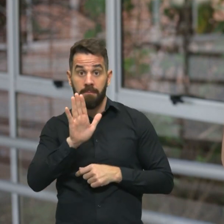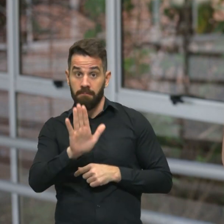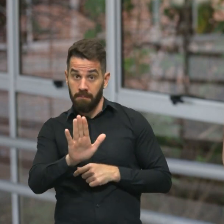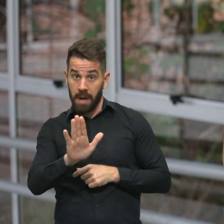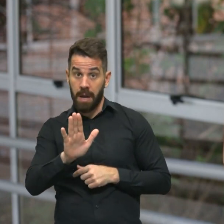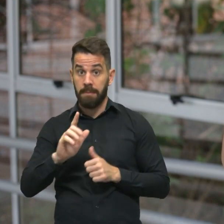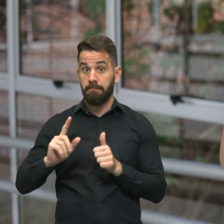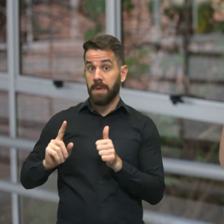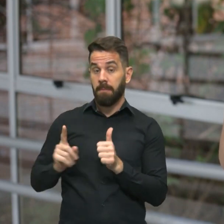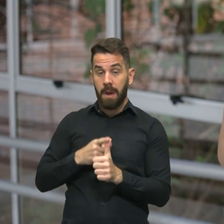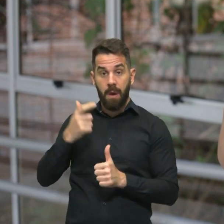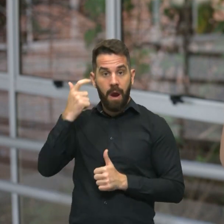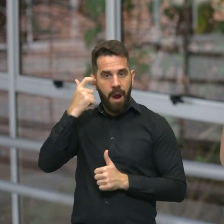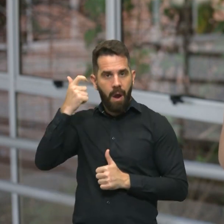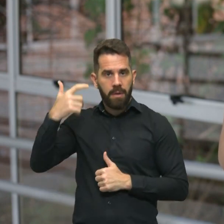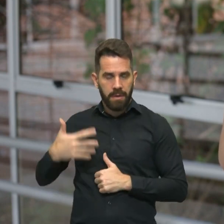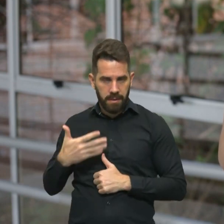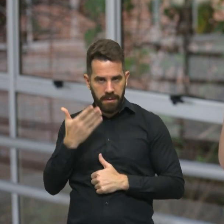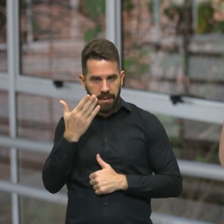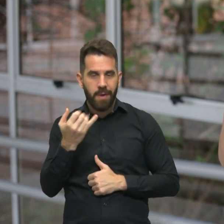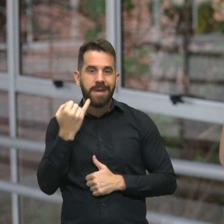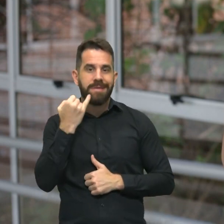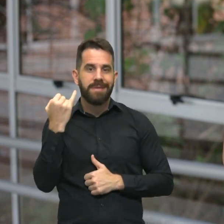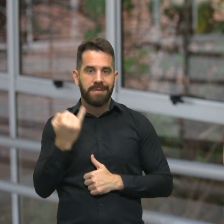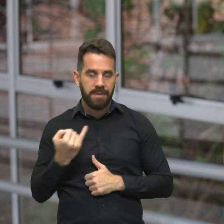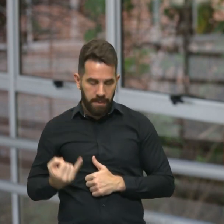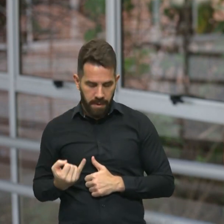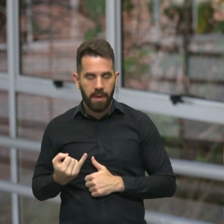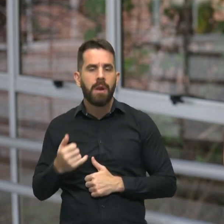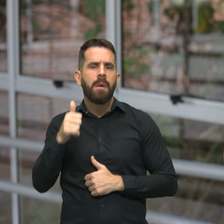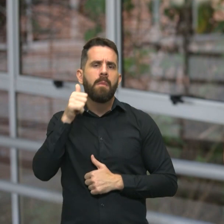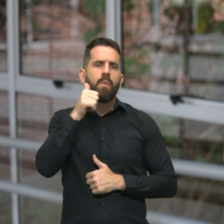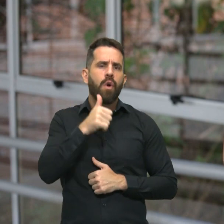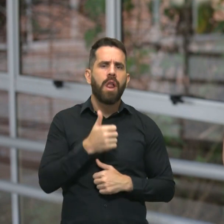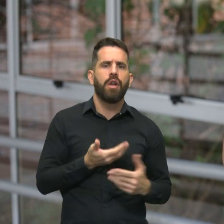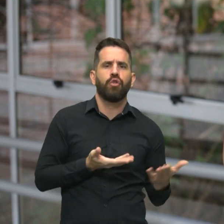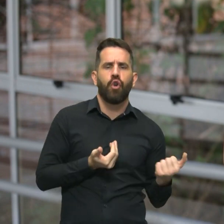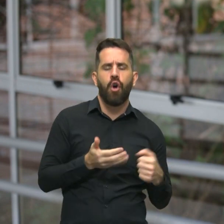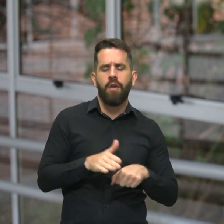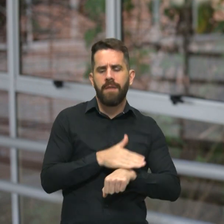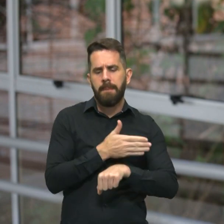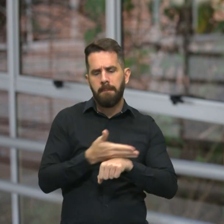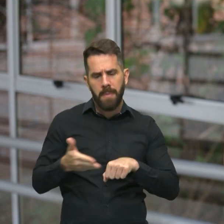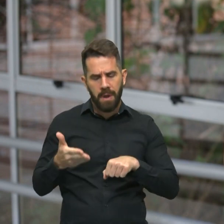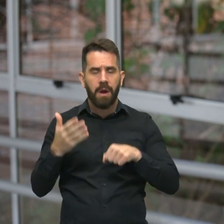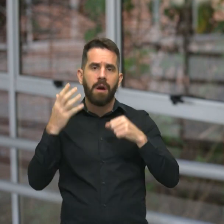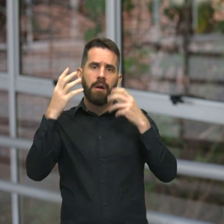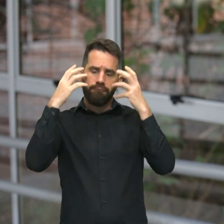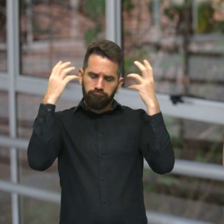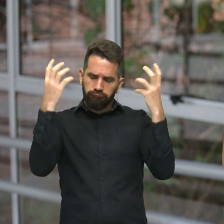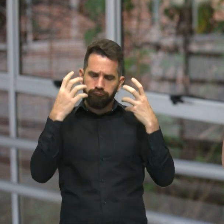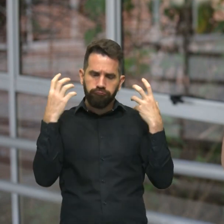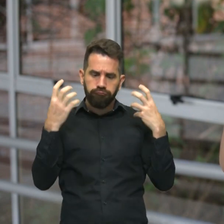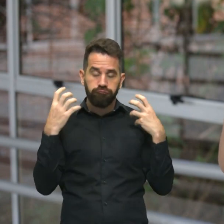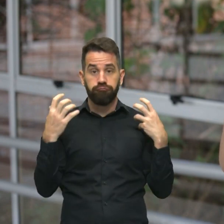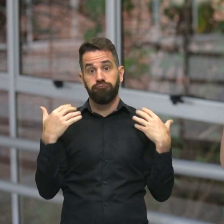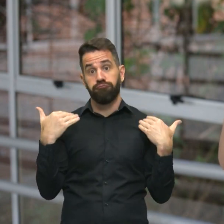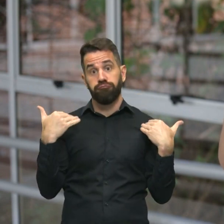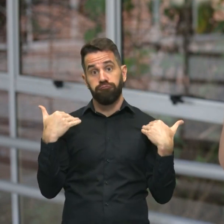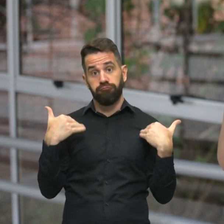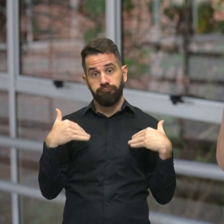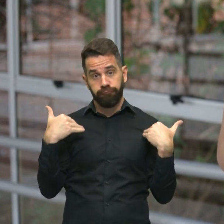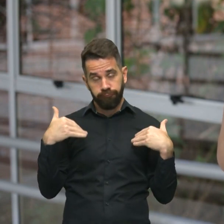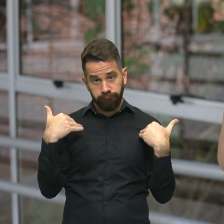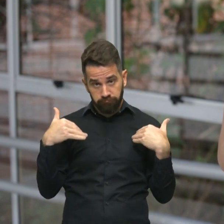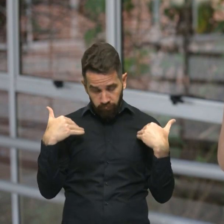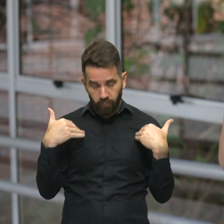minha autodescrição. Eu sou Isabela Lima, uma jovem mulher branca de cabelos castanhos cacheados um pouco abaixo dos ombros,